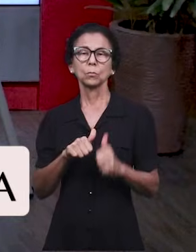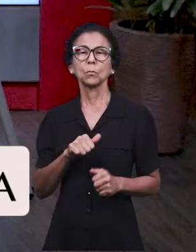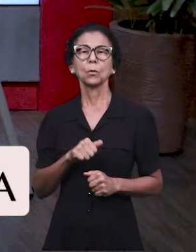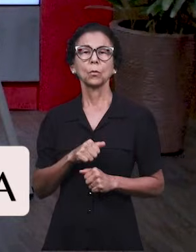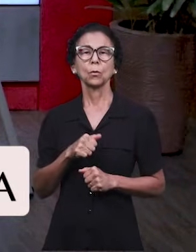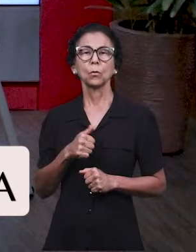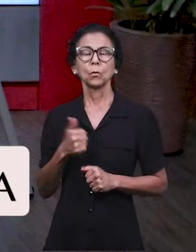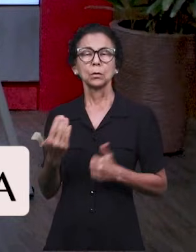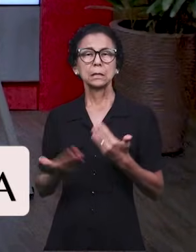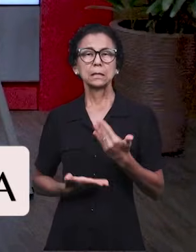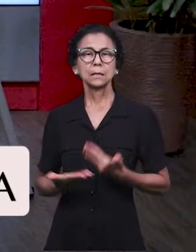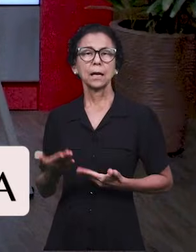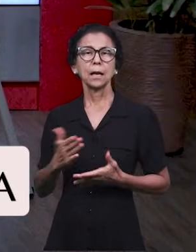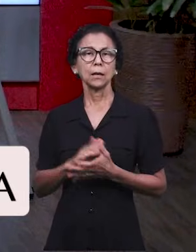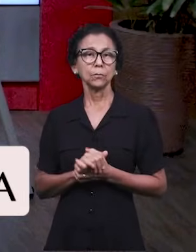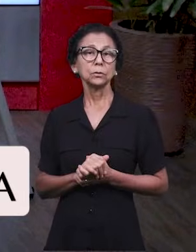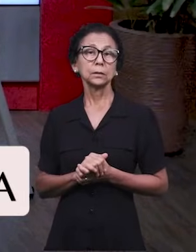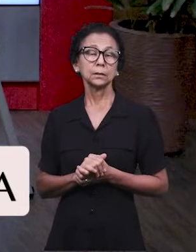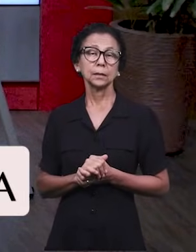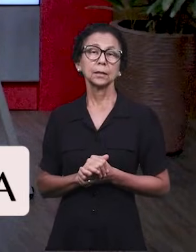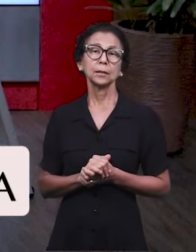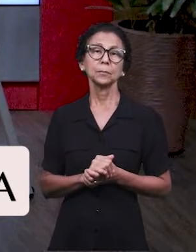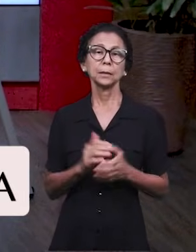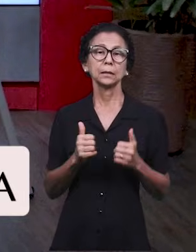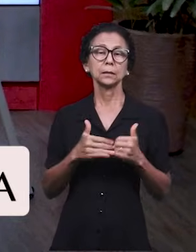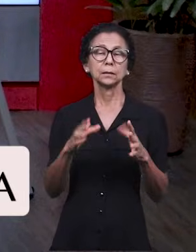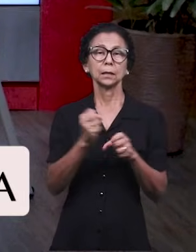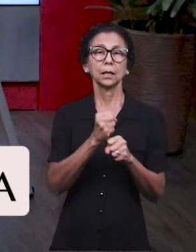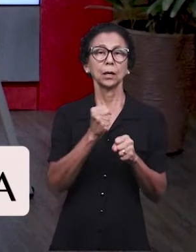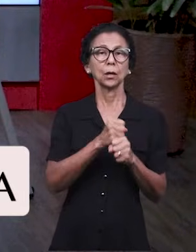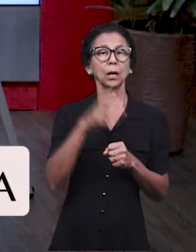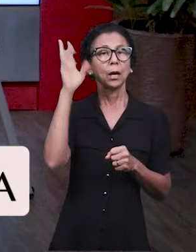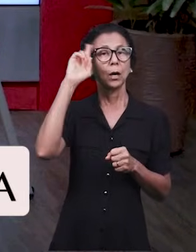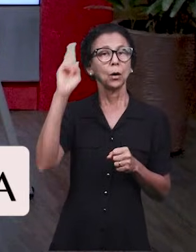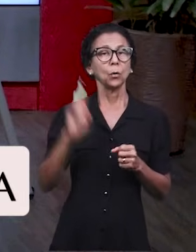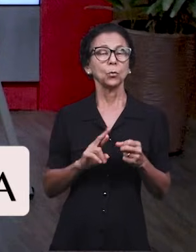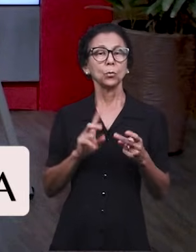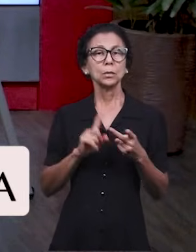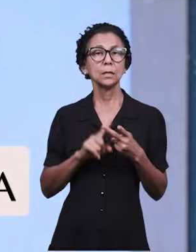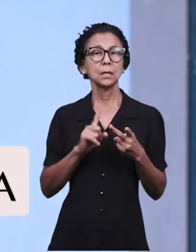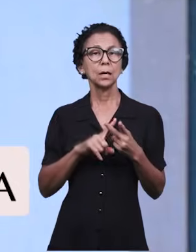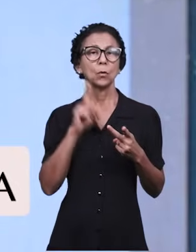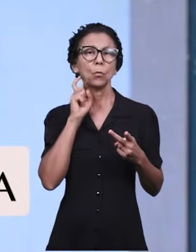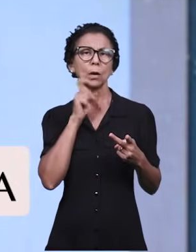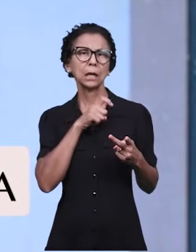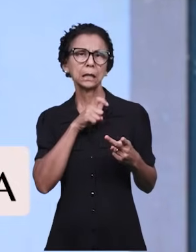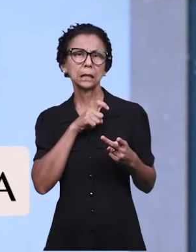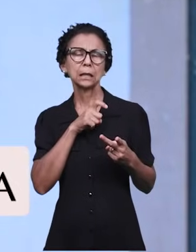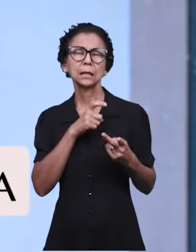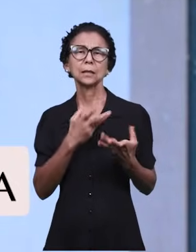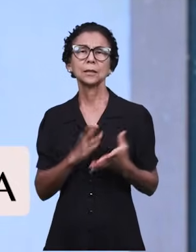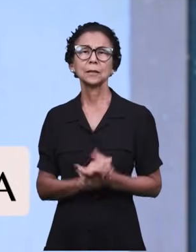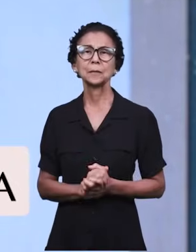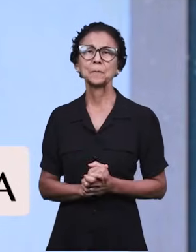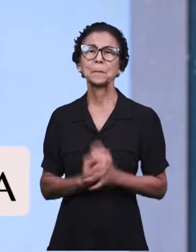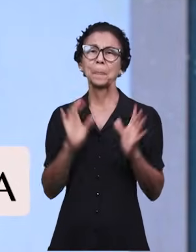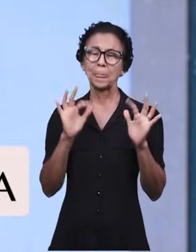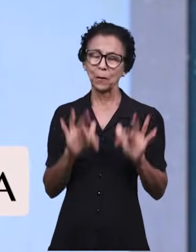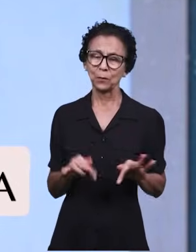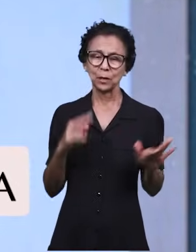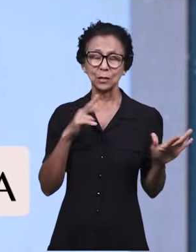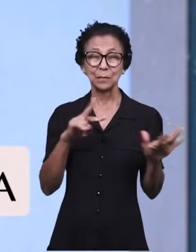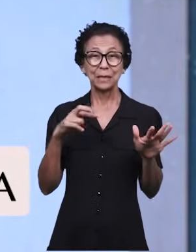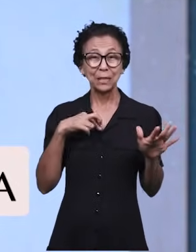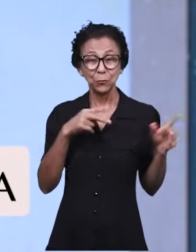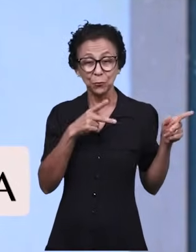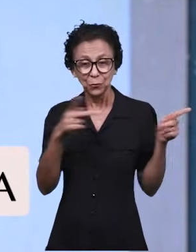na Ucrânia quanto na Rússia, que eu pude visitar num fim de semana, e naquele fim de semana o Senhor realizou uma